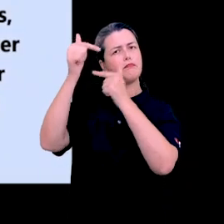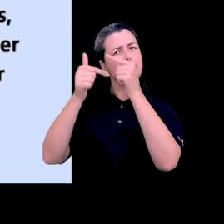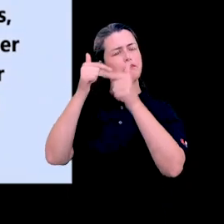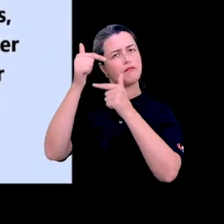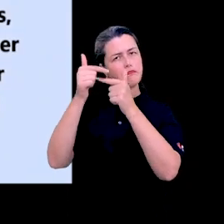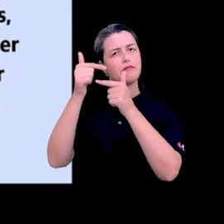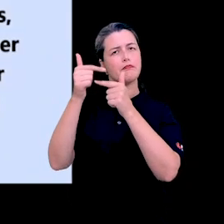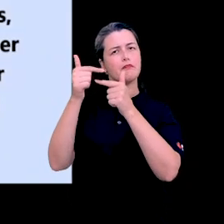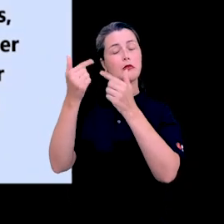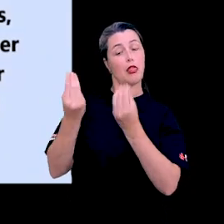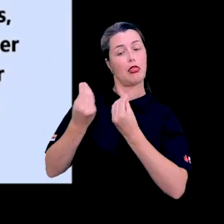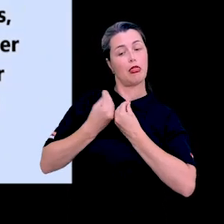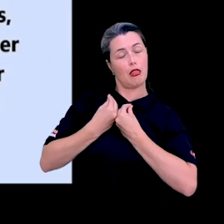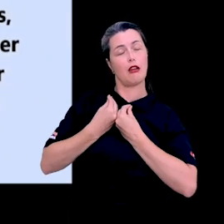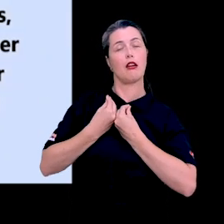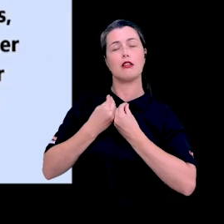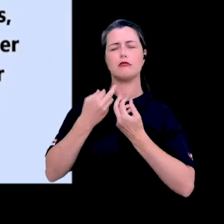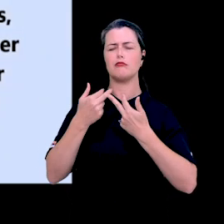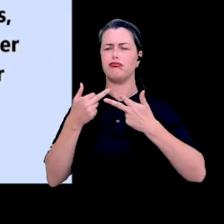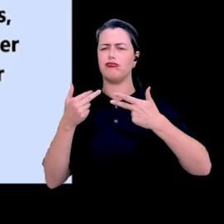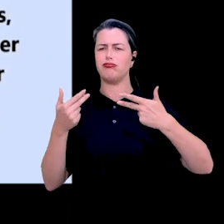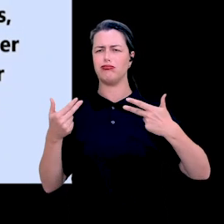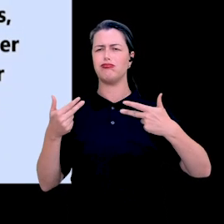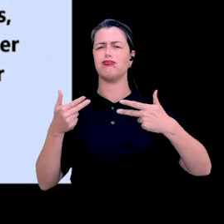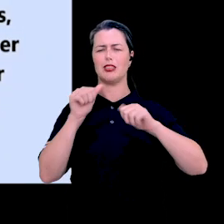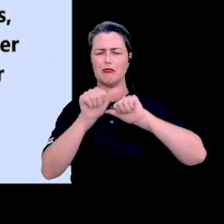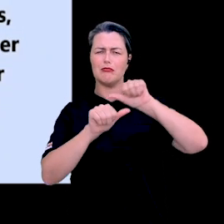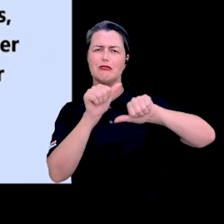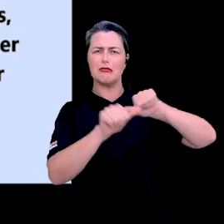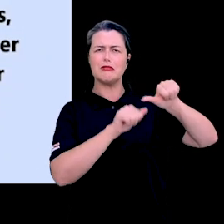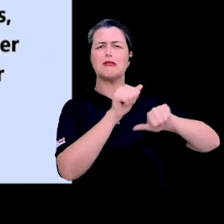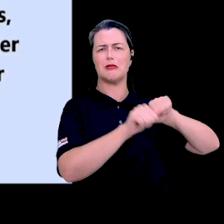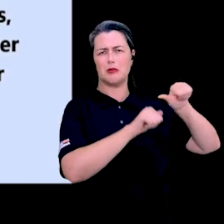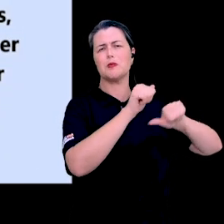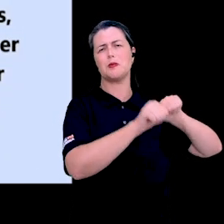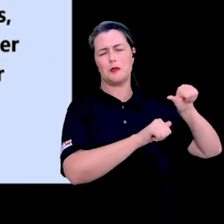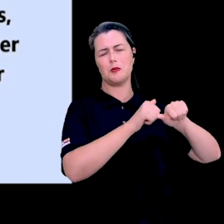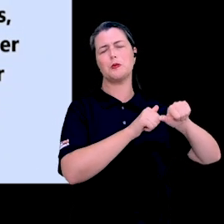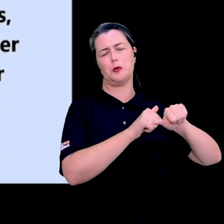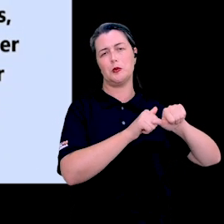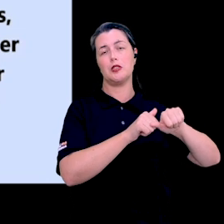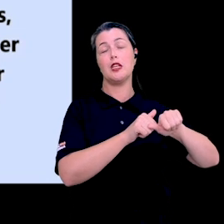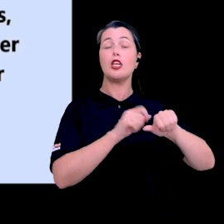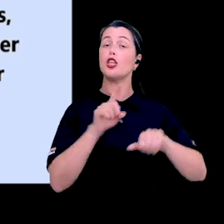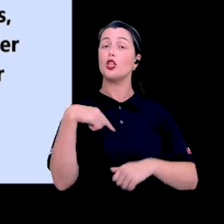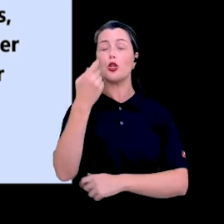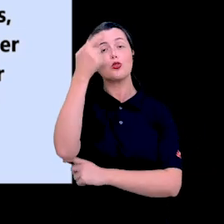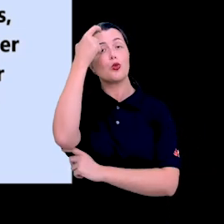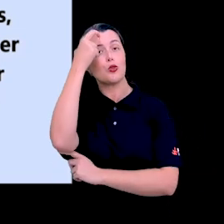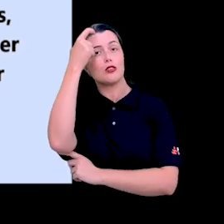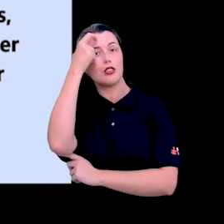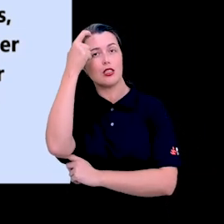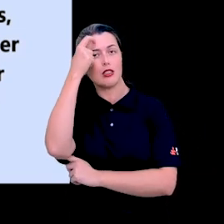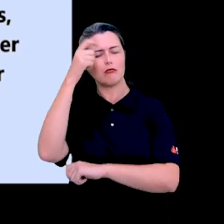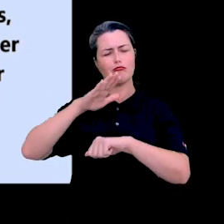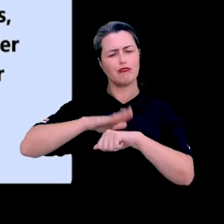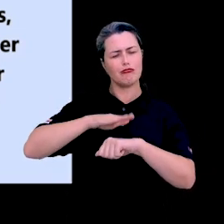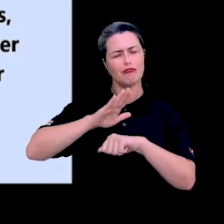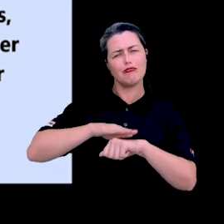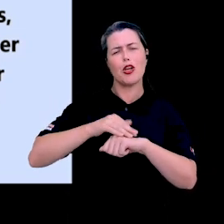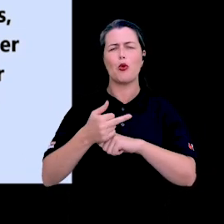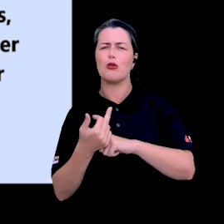que há uma série de operações ocorrendo ao mesmo tempo, enquanto nós, conscientemente, nos ocupamos de